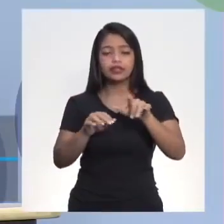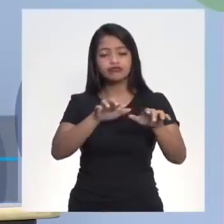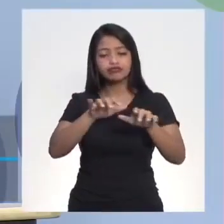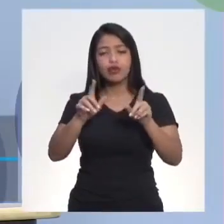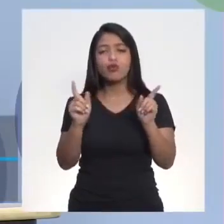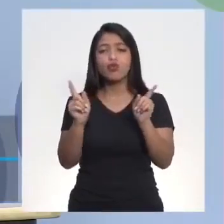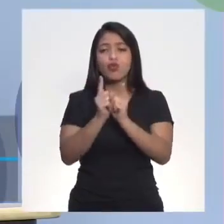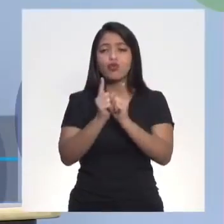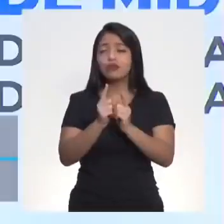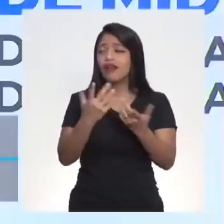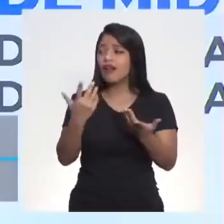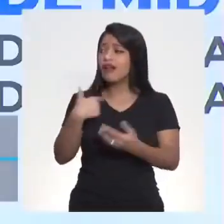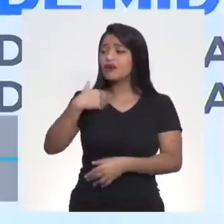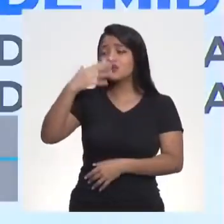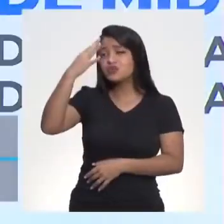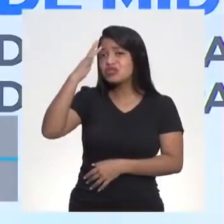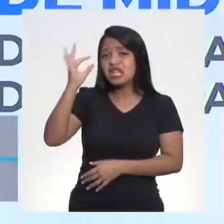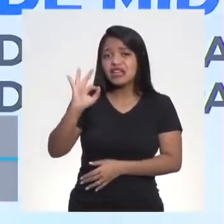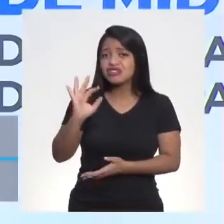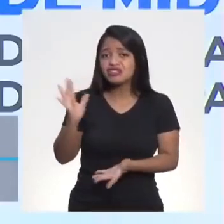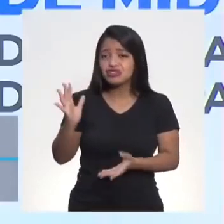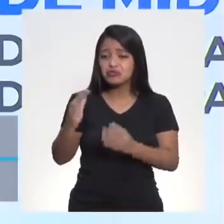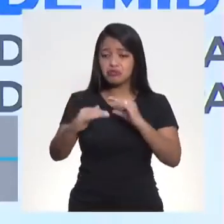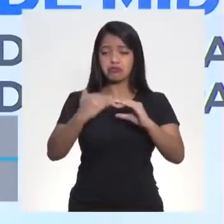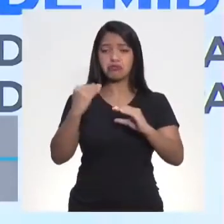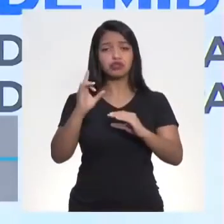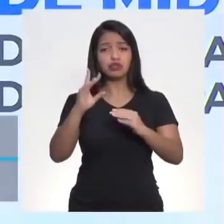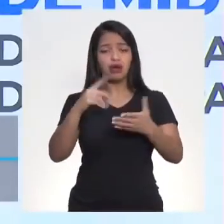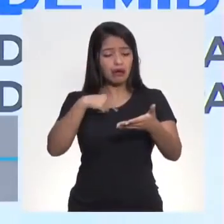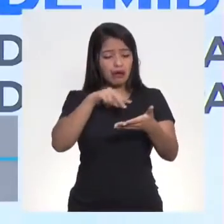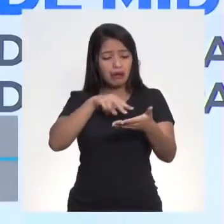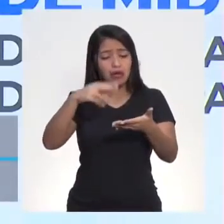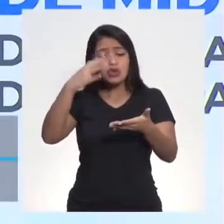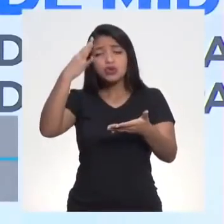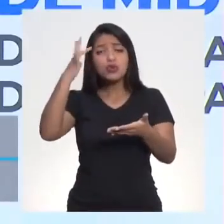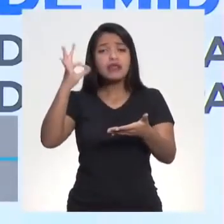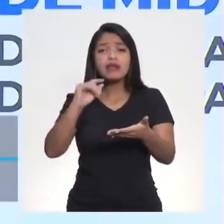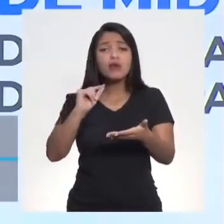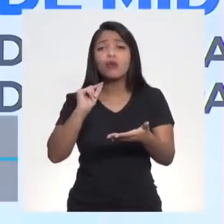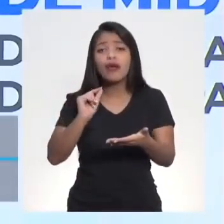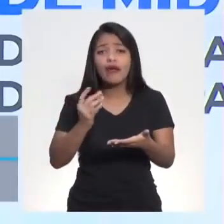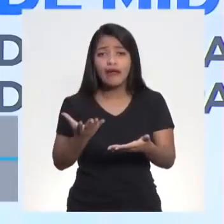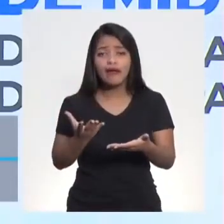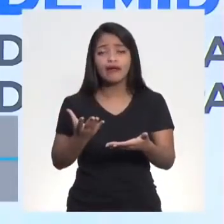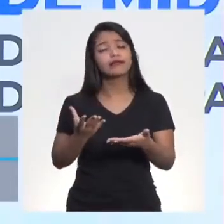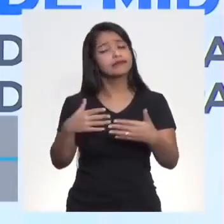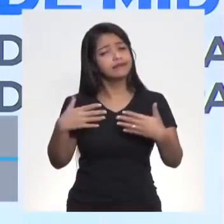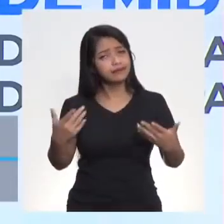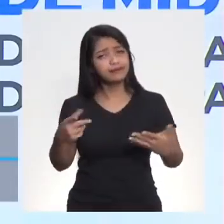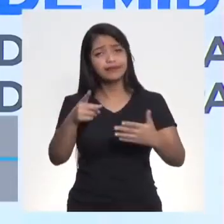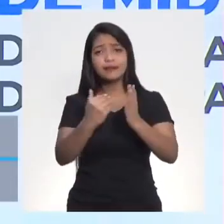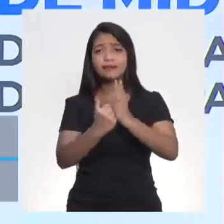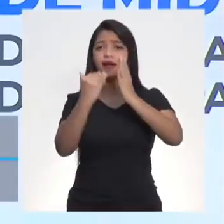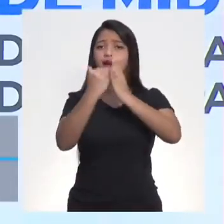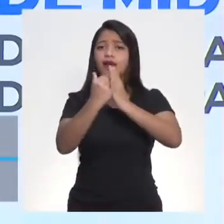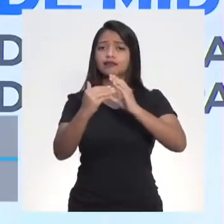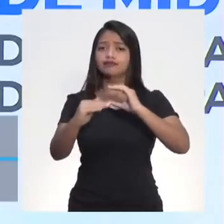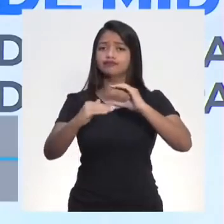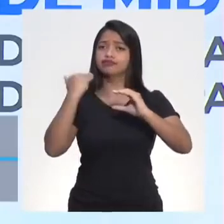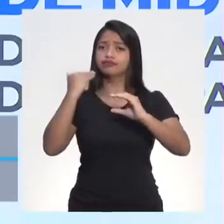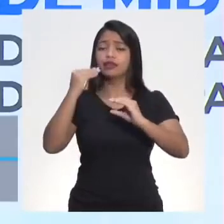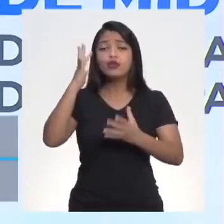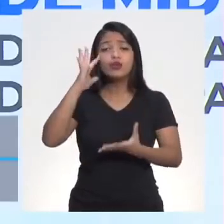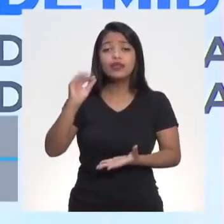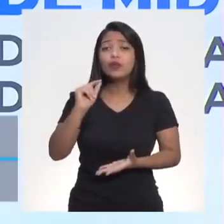consegue ajudar, né, Jonas? É um pouco difícil aí. Tentem colocar sempre pertinente à aula, né? Colocar o objetivo da pergunta. Hoje nós